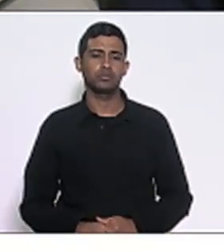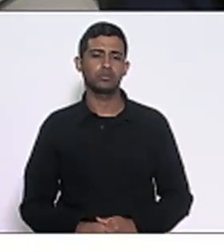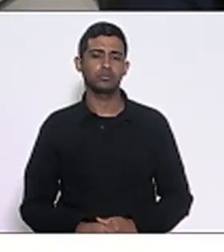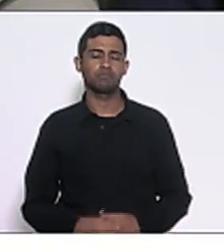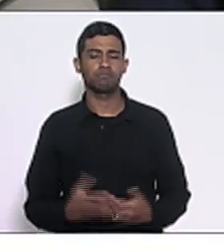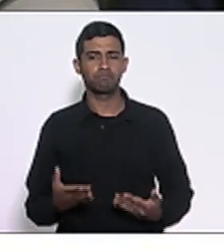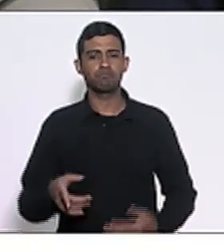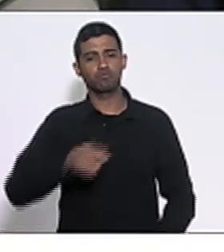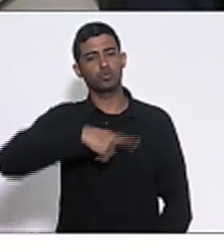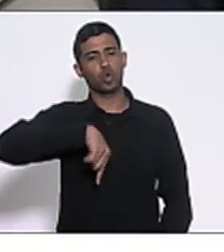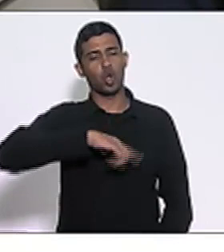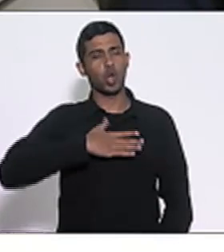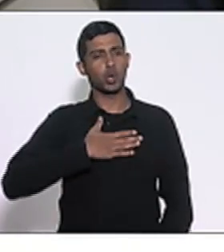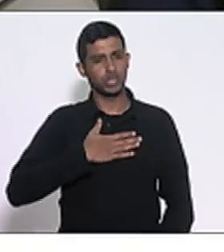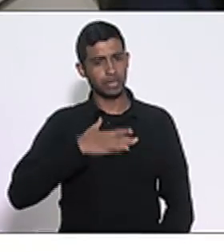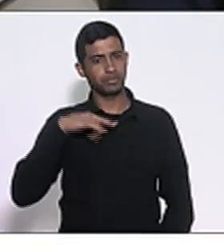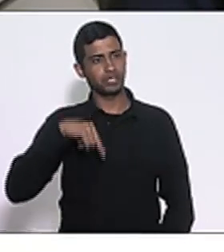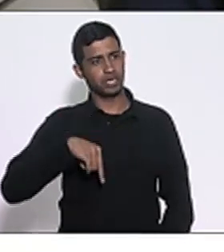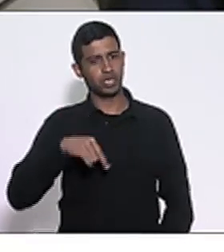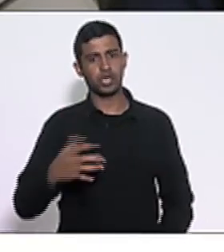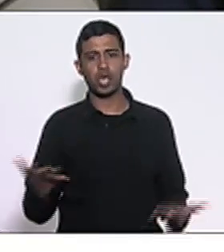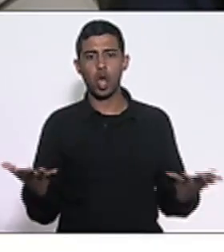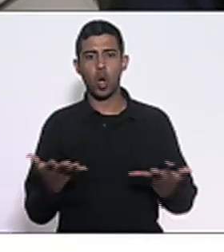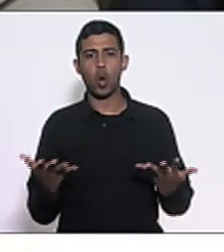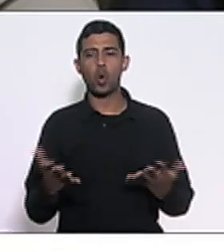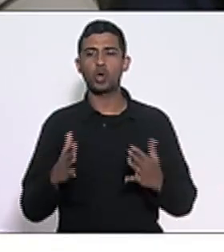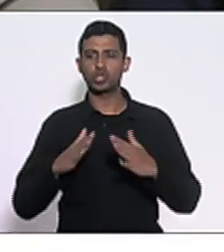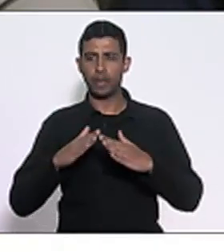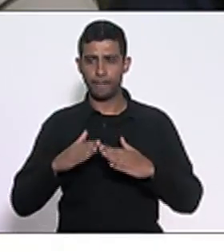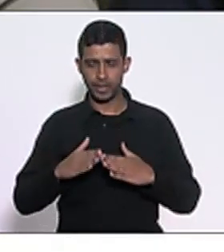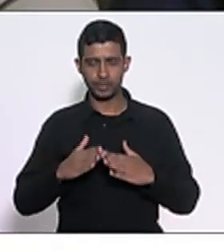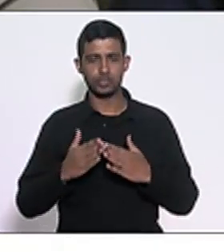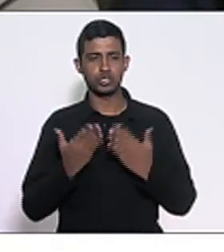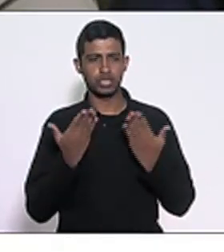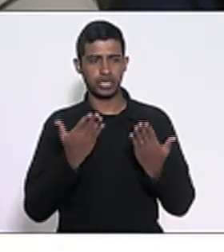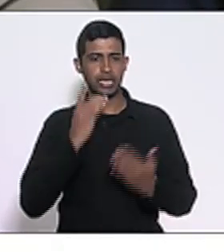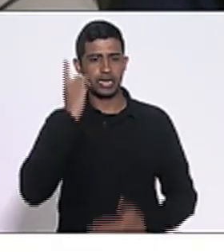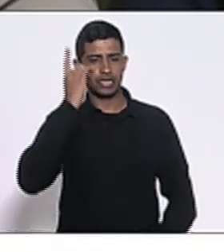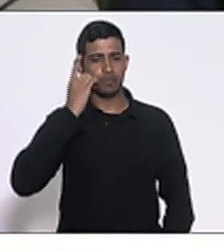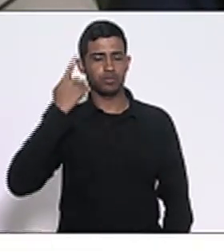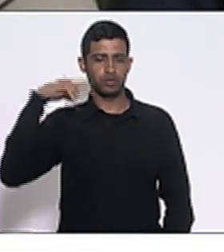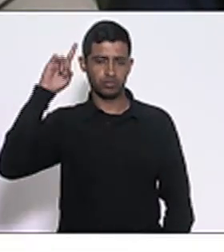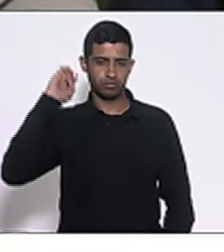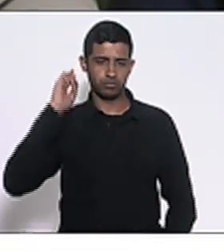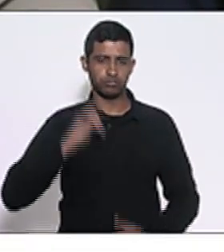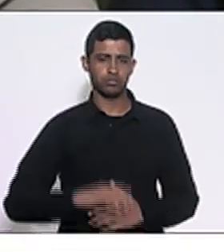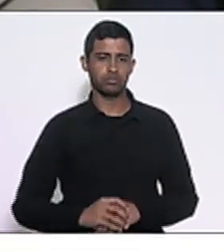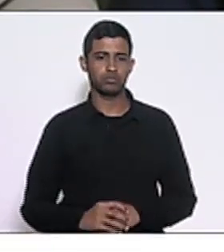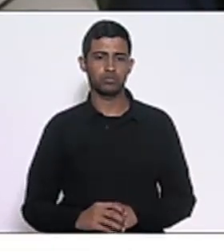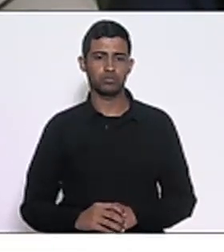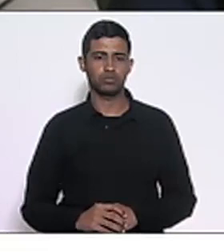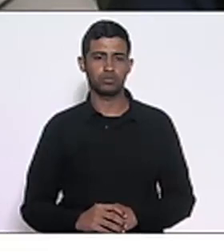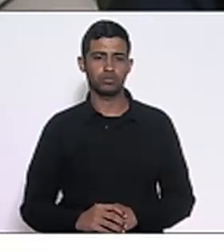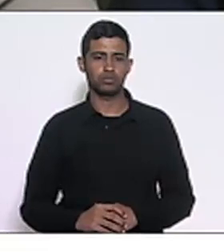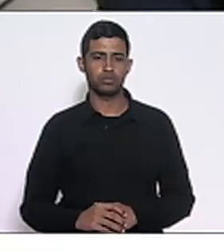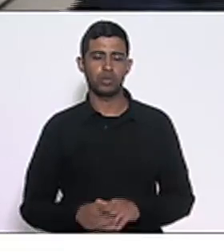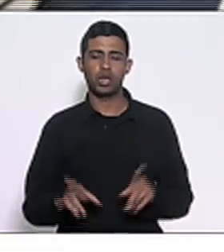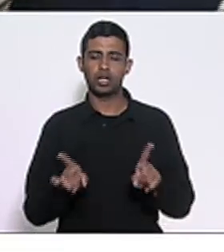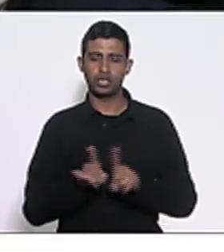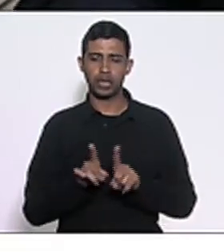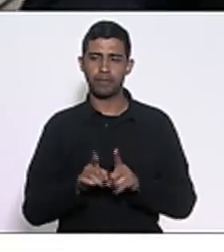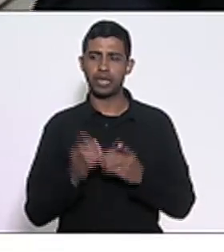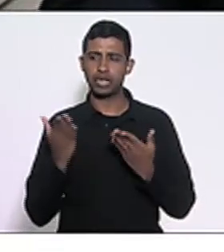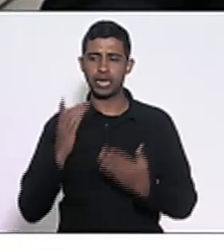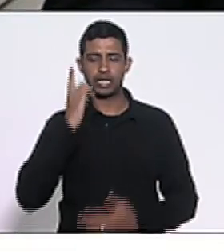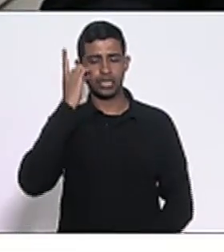nós gostaríamos aqui hoje de solicitar ao deputado Valdec e também ao deputado